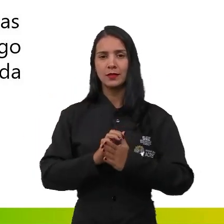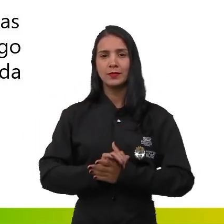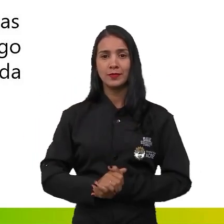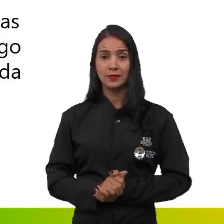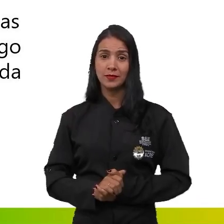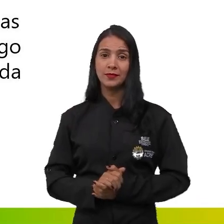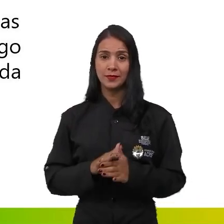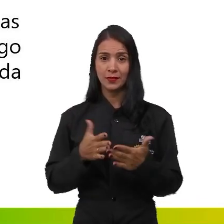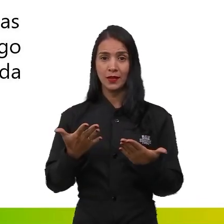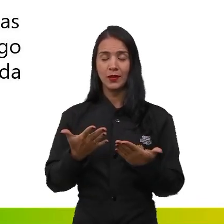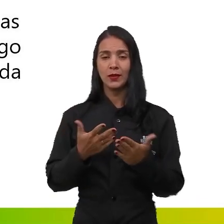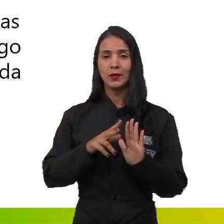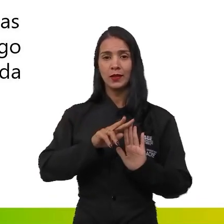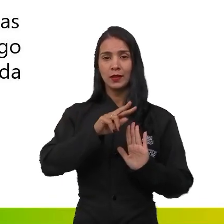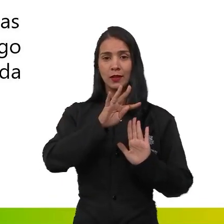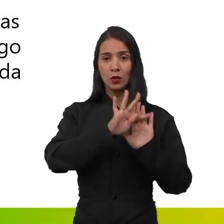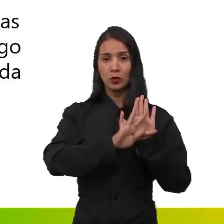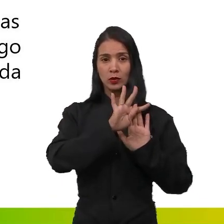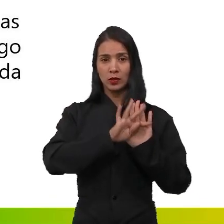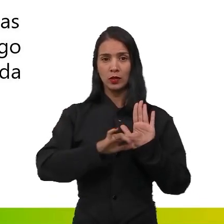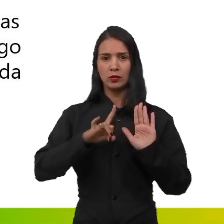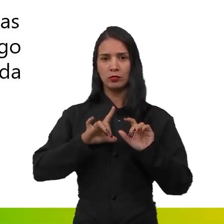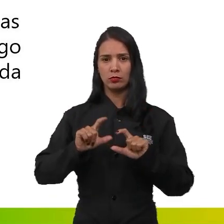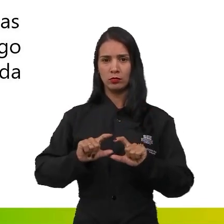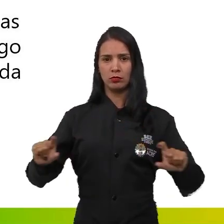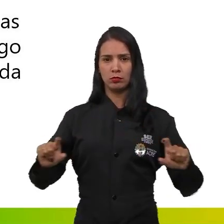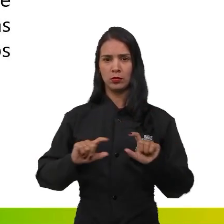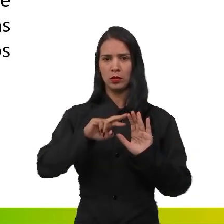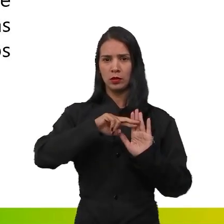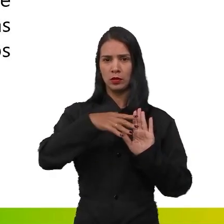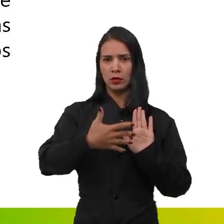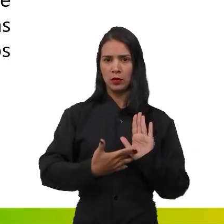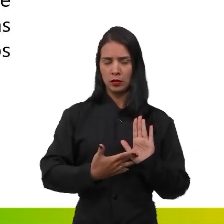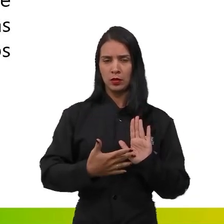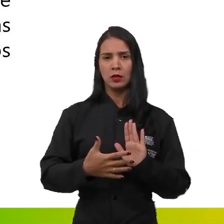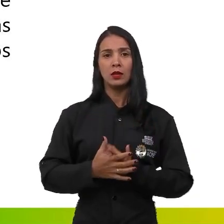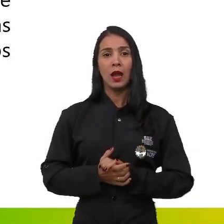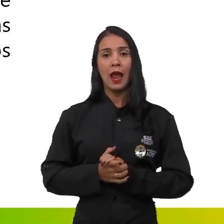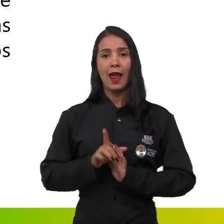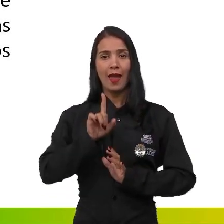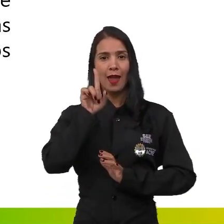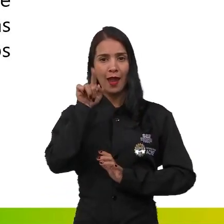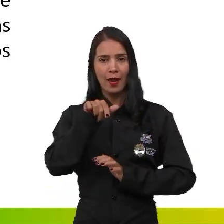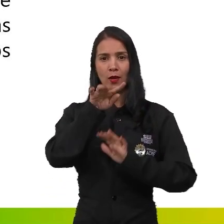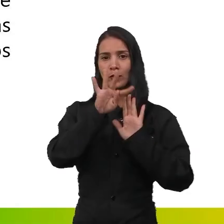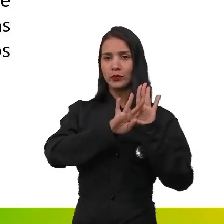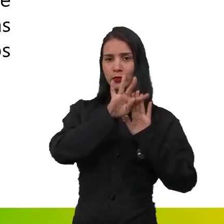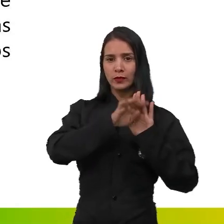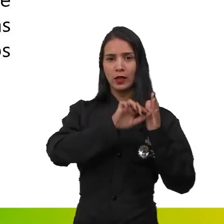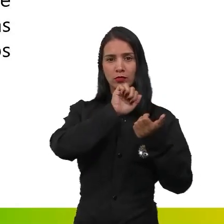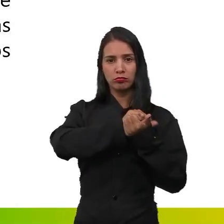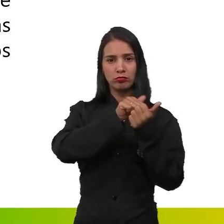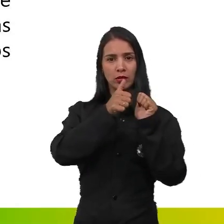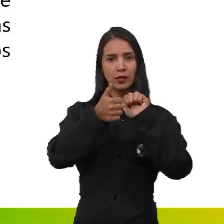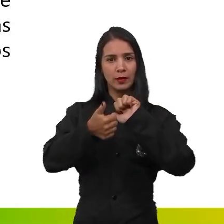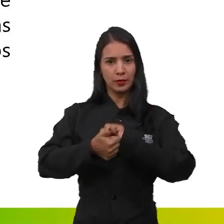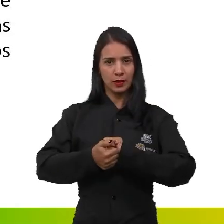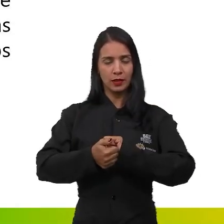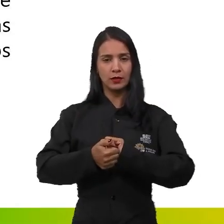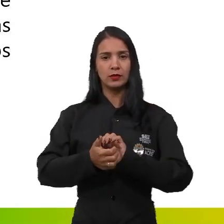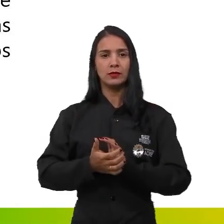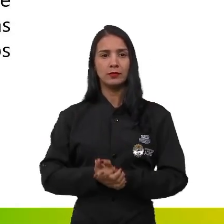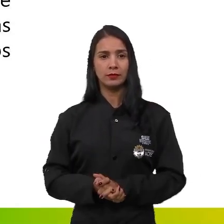aqui tem aí a fonte, é um texto adaptado, tá? Então, observa só que eu estou falando